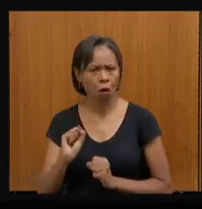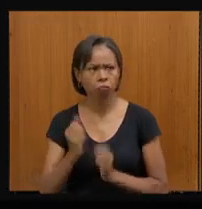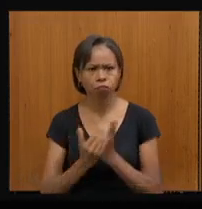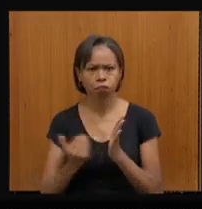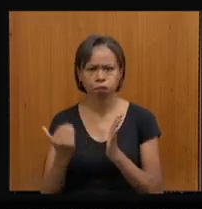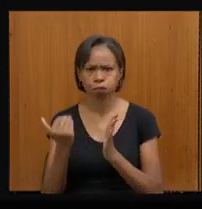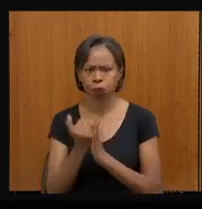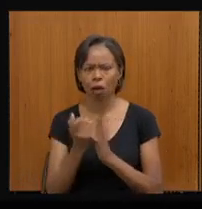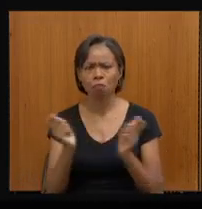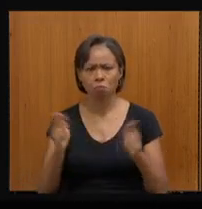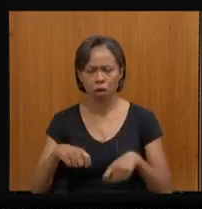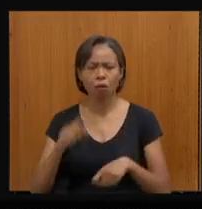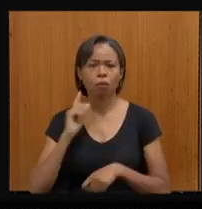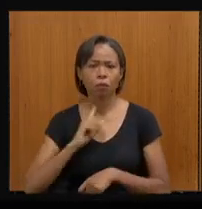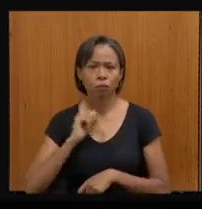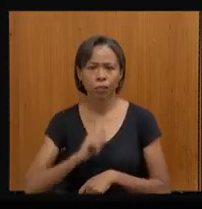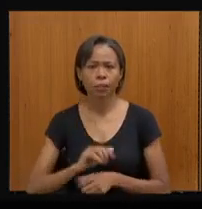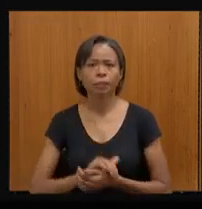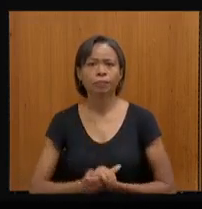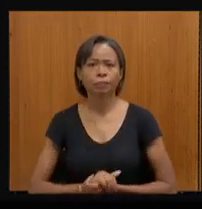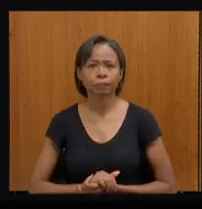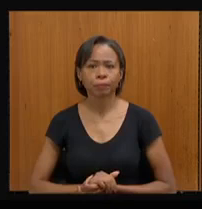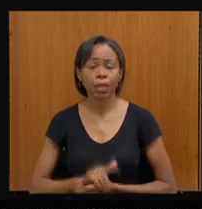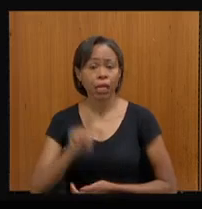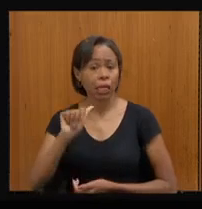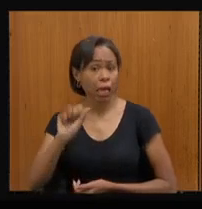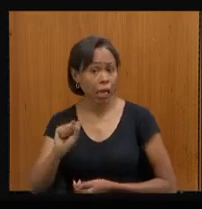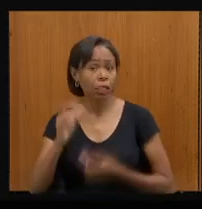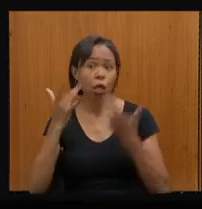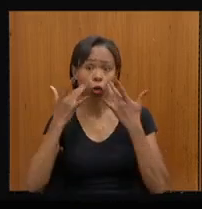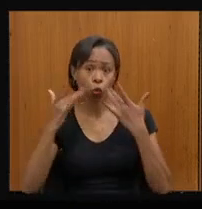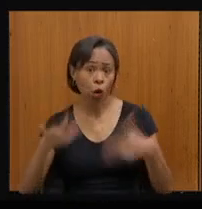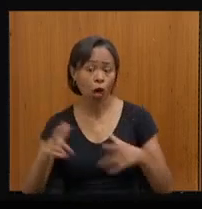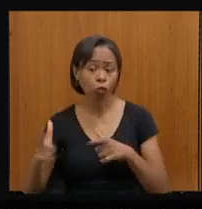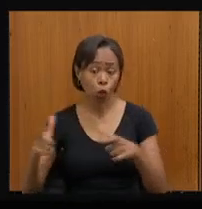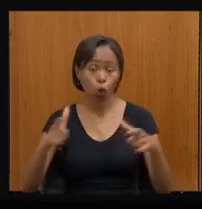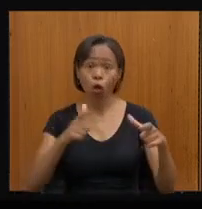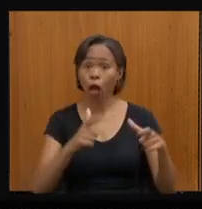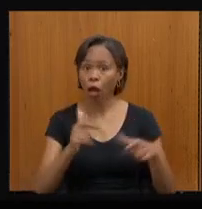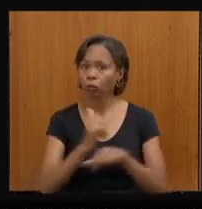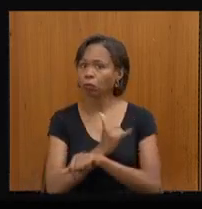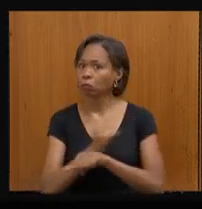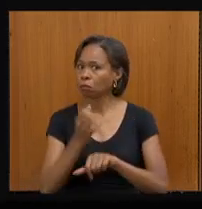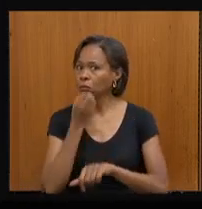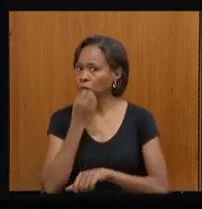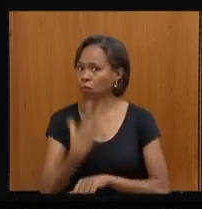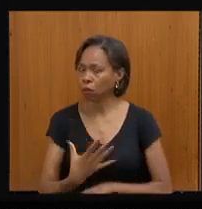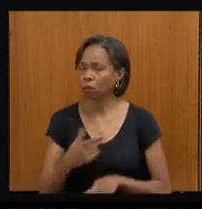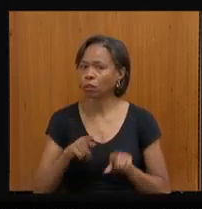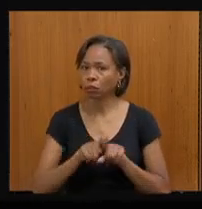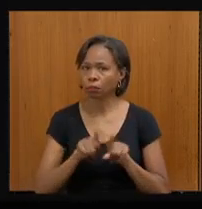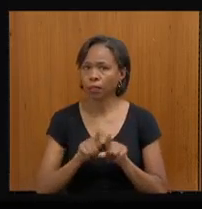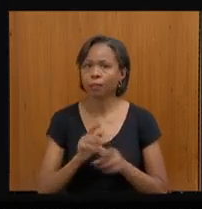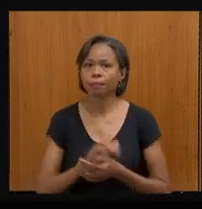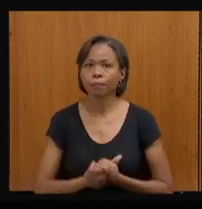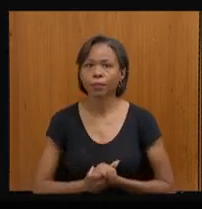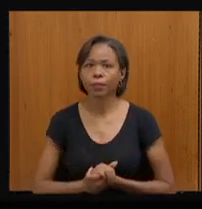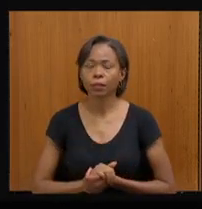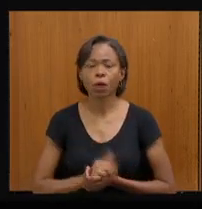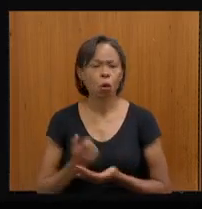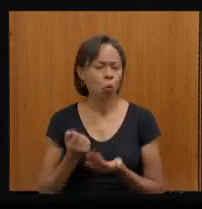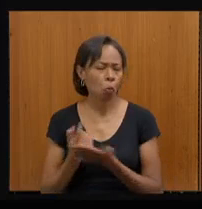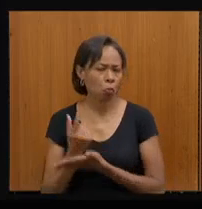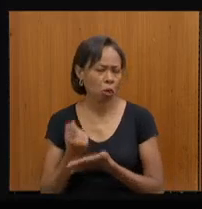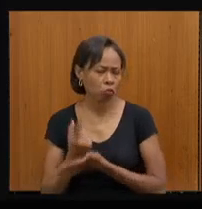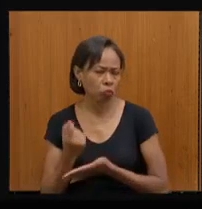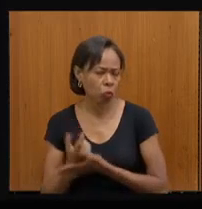em lugares estratégicos consumidores potenciais com grandes demandas no mercado doméstico Isso